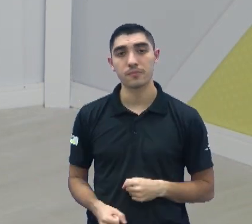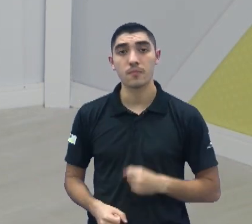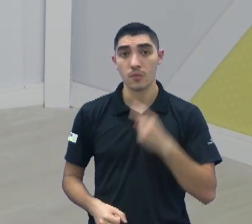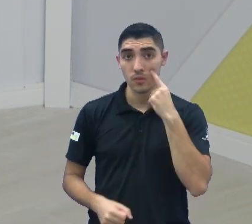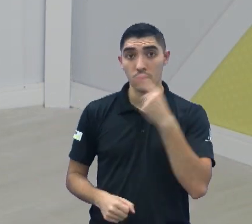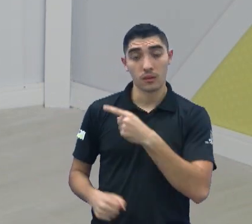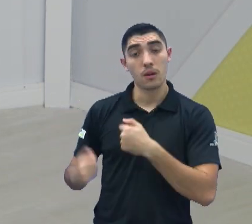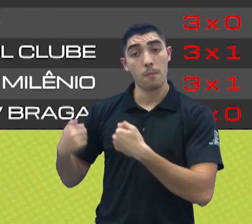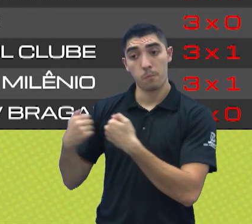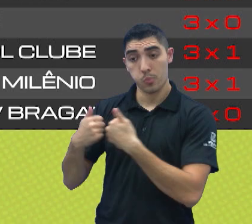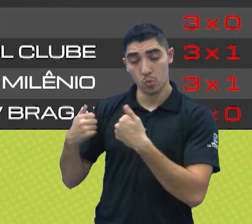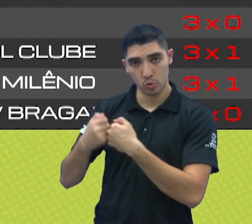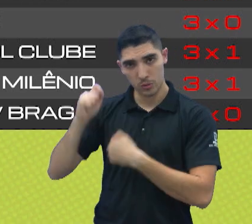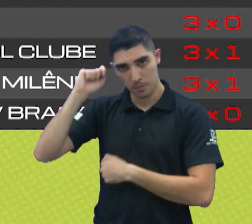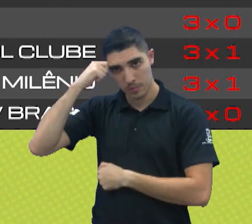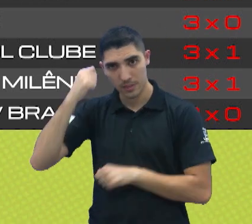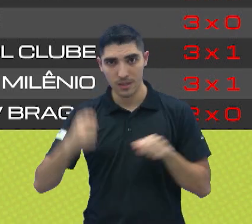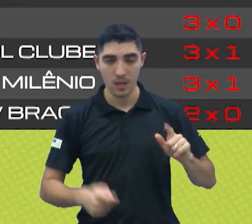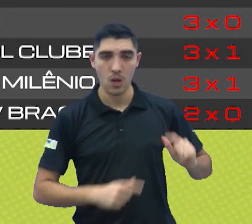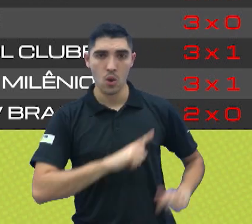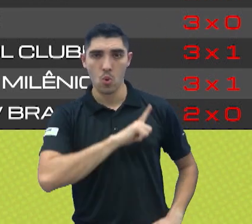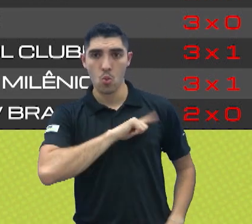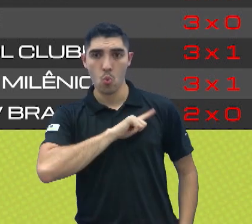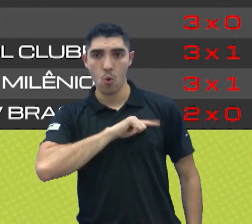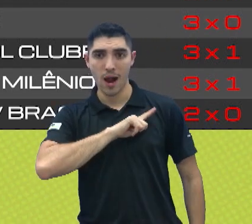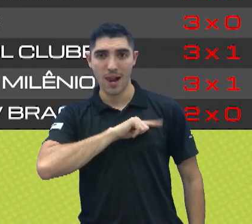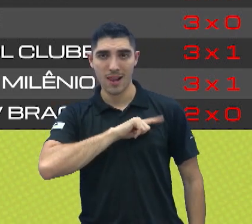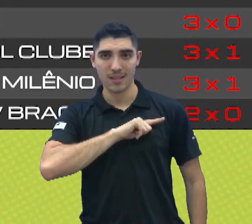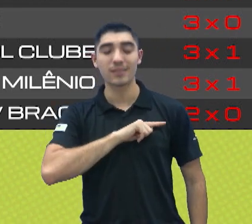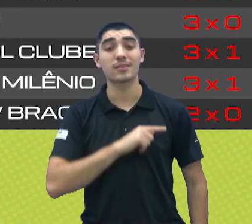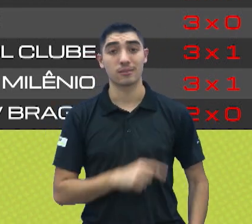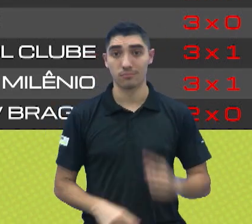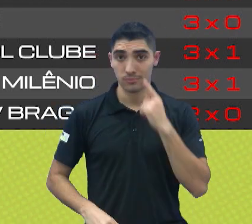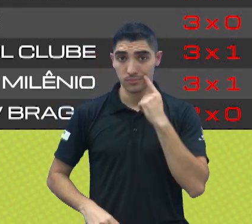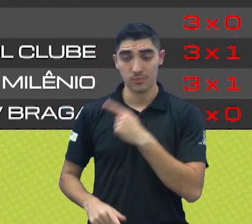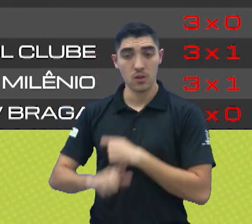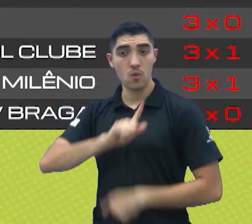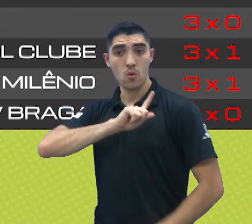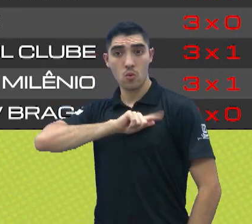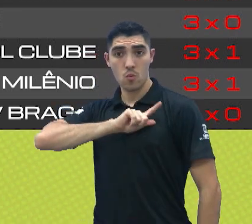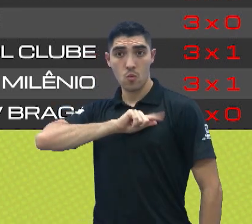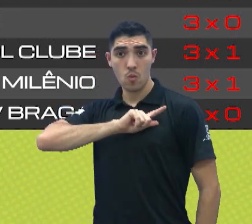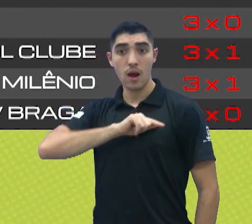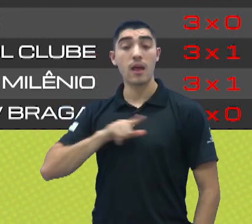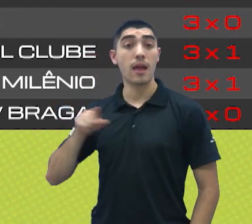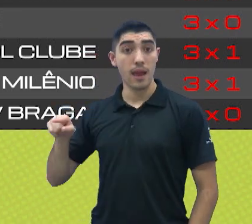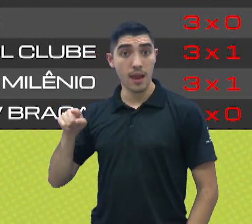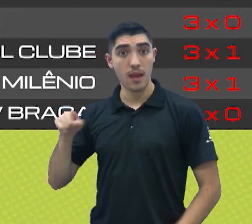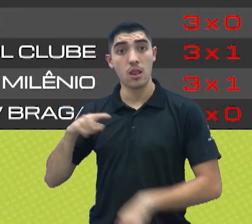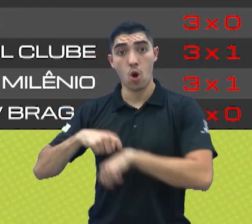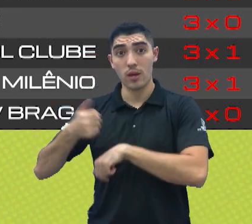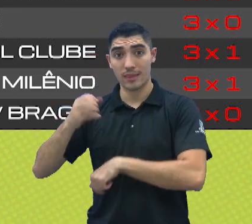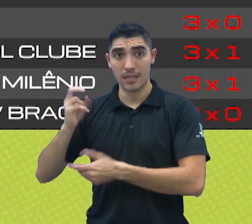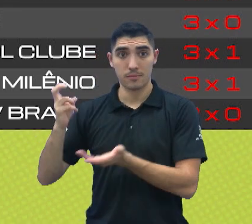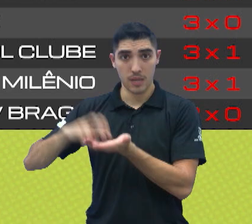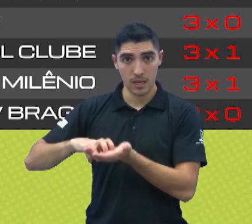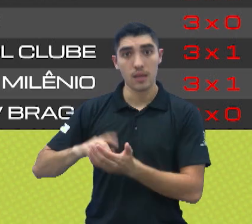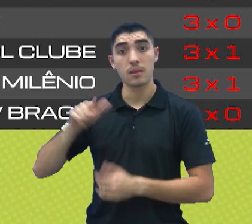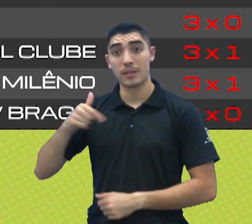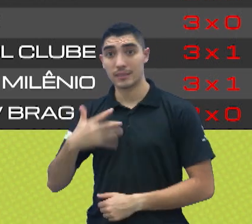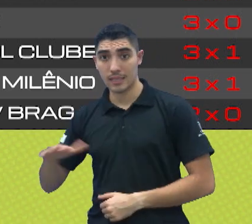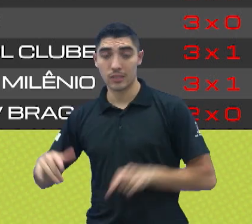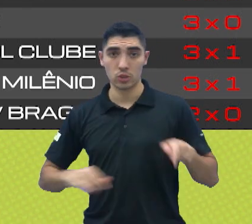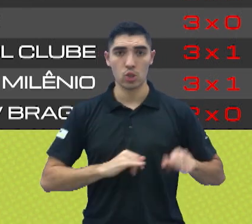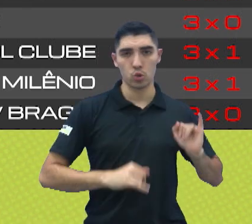Preta e Guarani, todos os jogos serão amanhã, alguns às 10, os dois primeiros às 10, depois todos às 11. Santos e Juventus, Palmeiras e